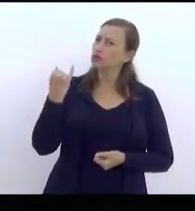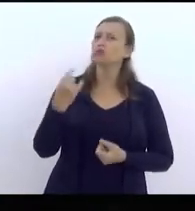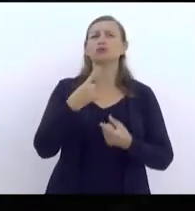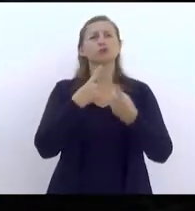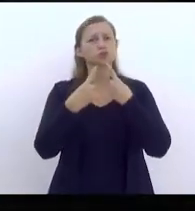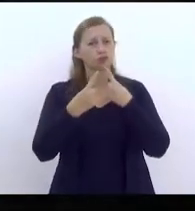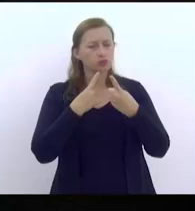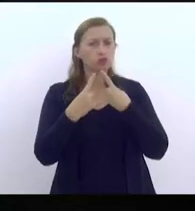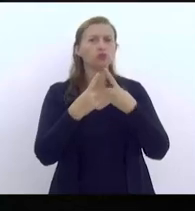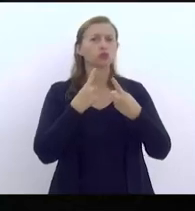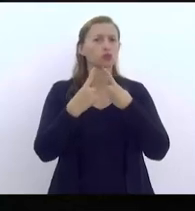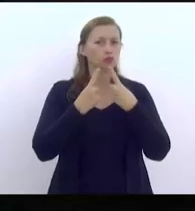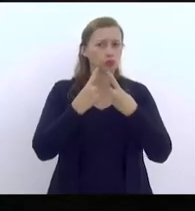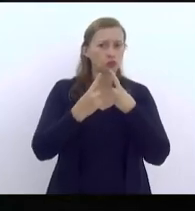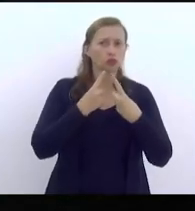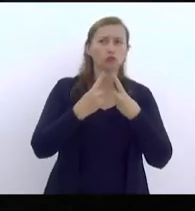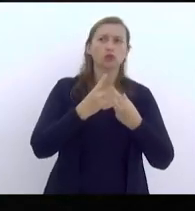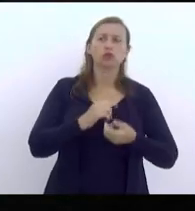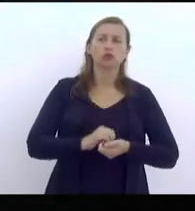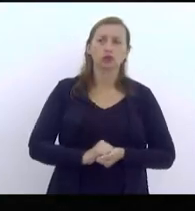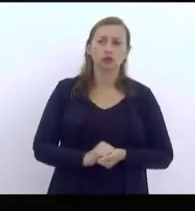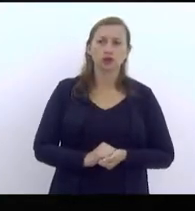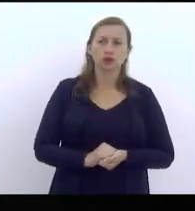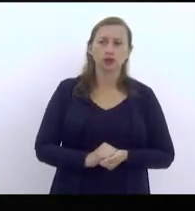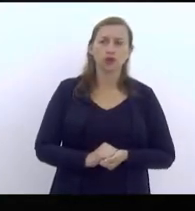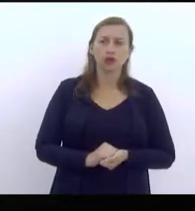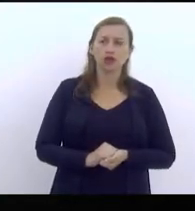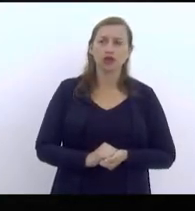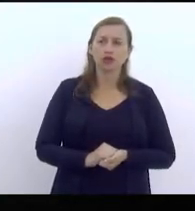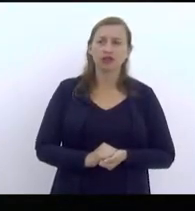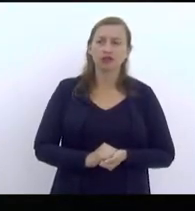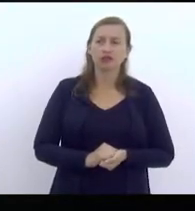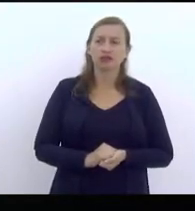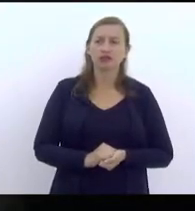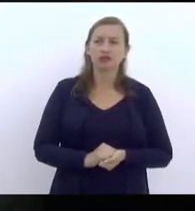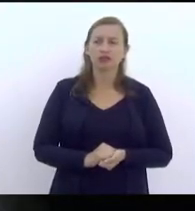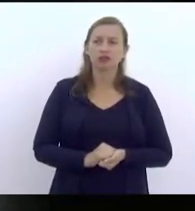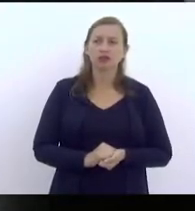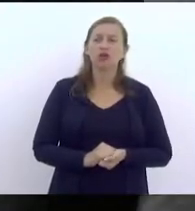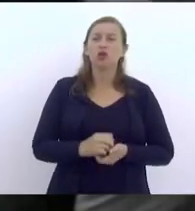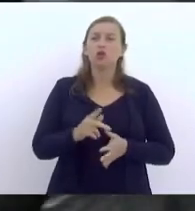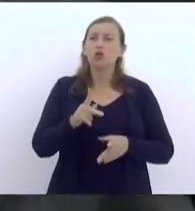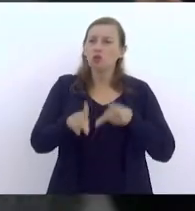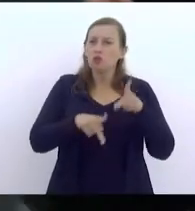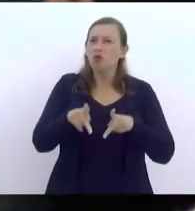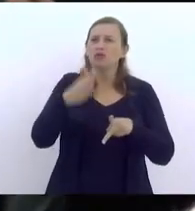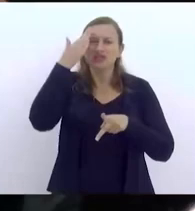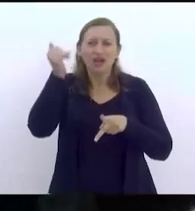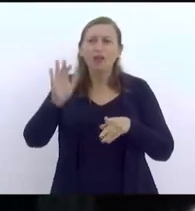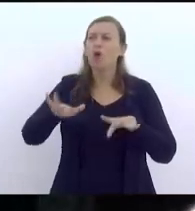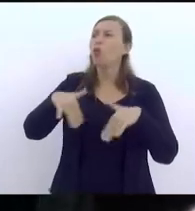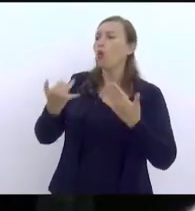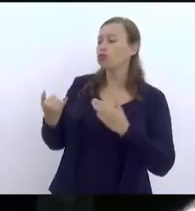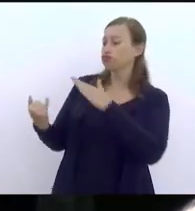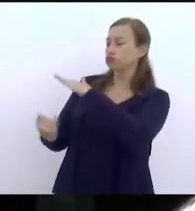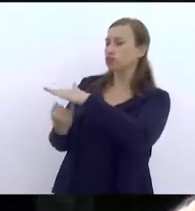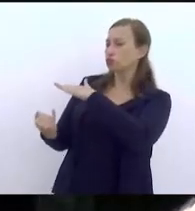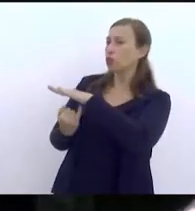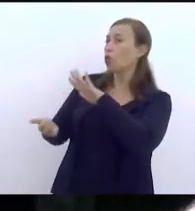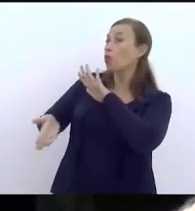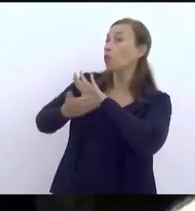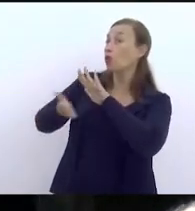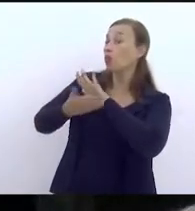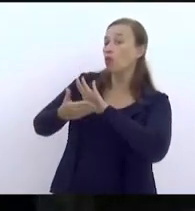discuta e que o povo saiba qual é a instituição que está sendo